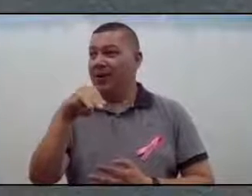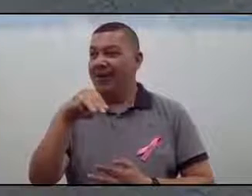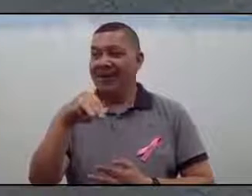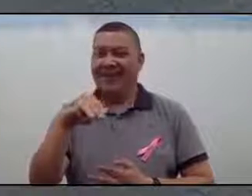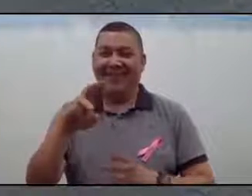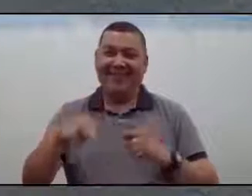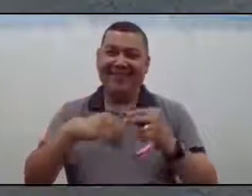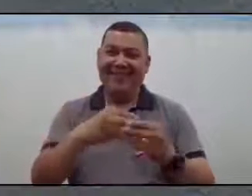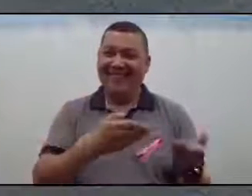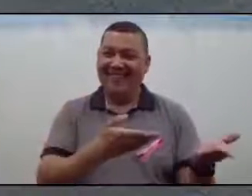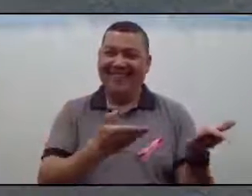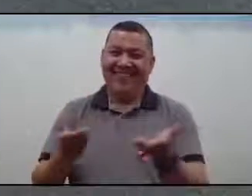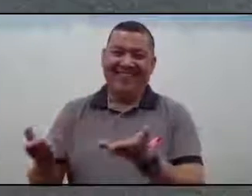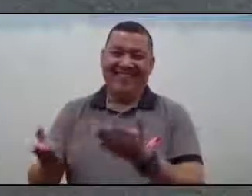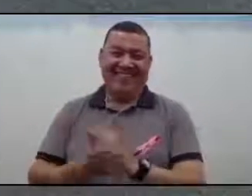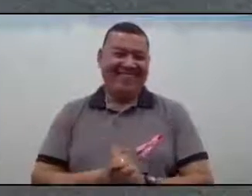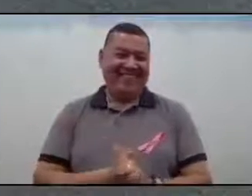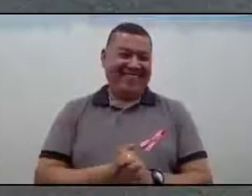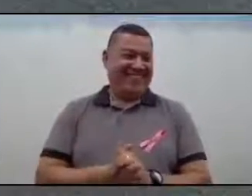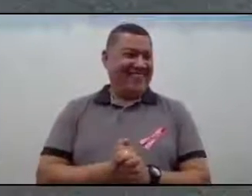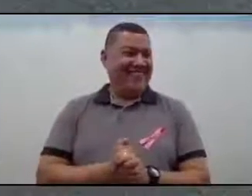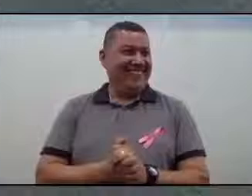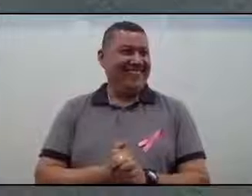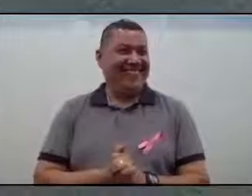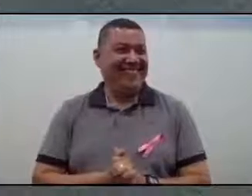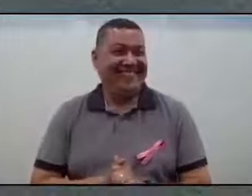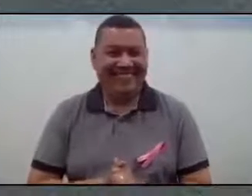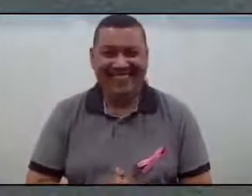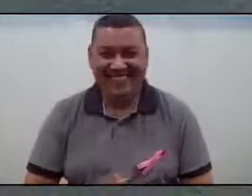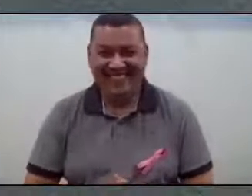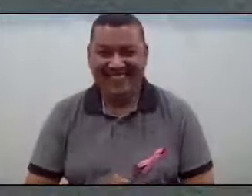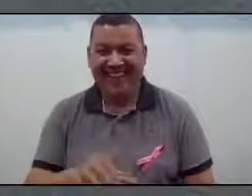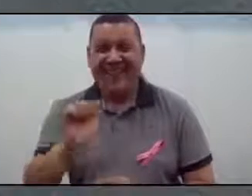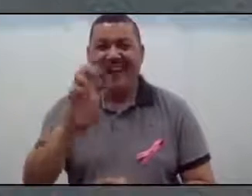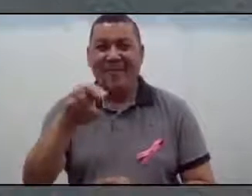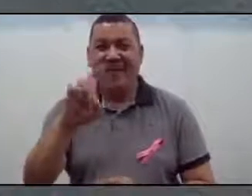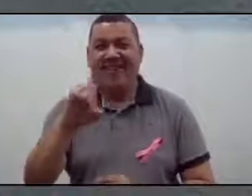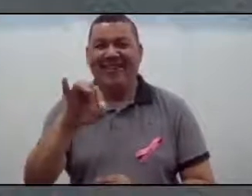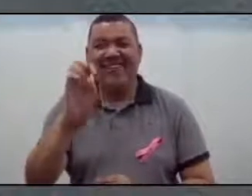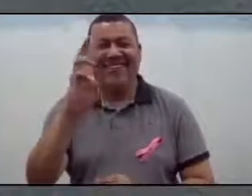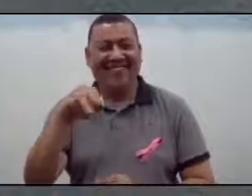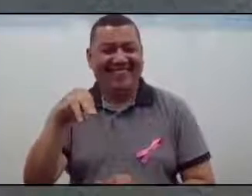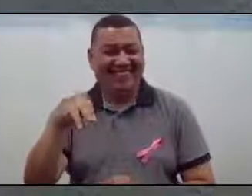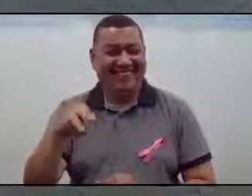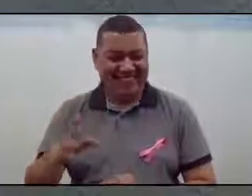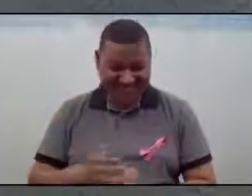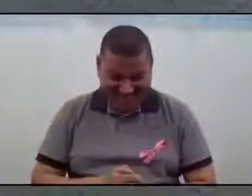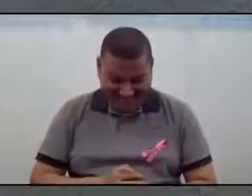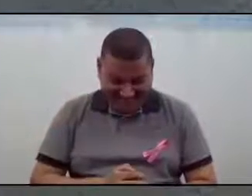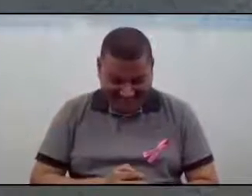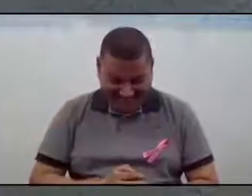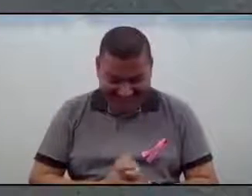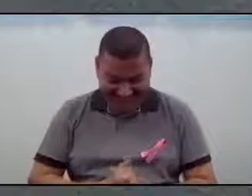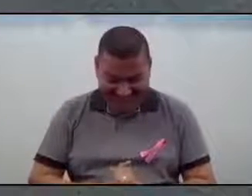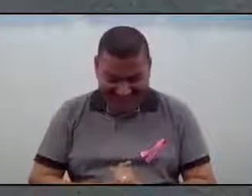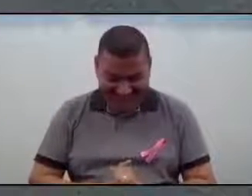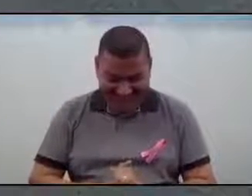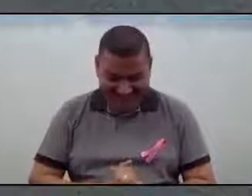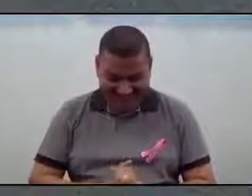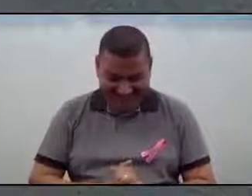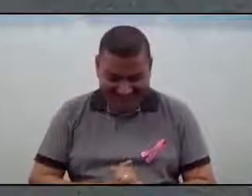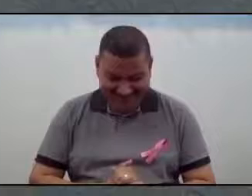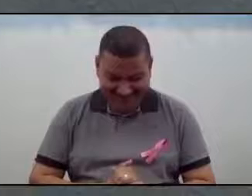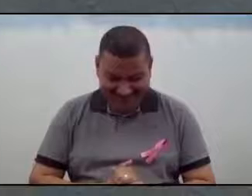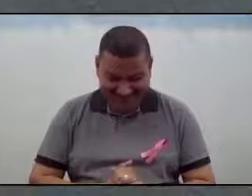Cristina com um bombom de amendoim. O vereador amendoim dá um bombom de amendoim à deputada. Obrigado, vereador,